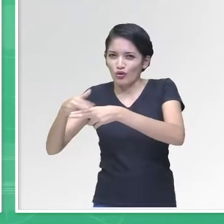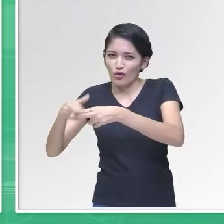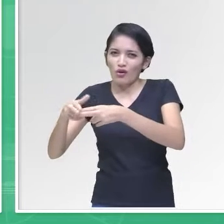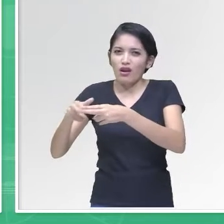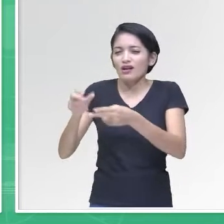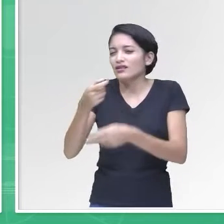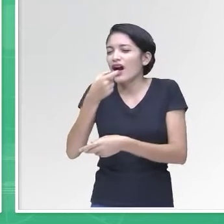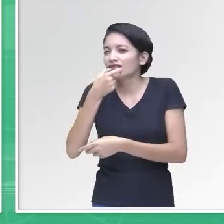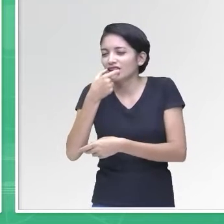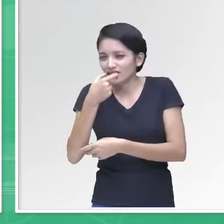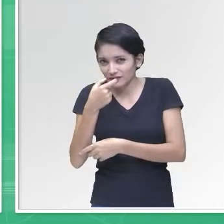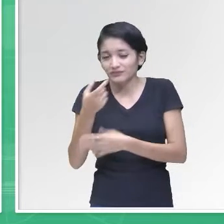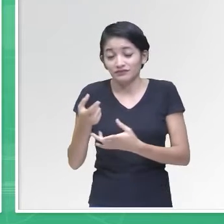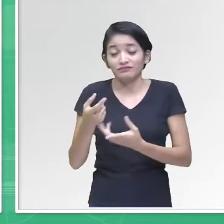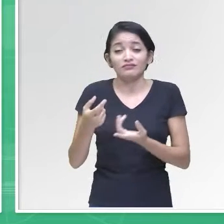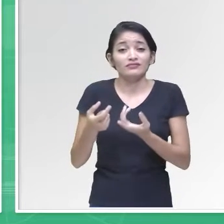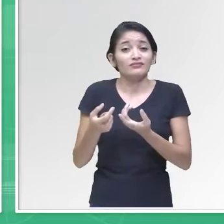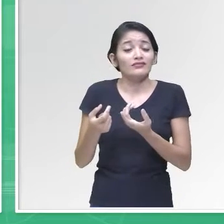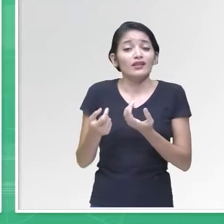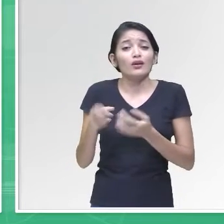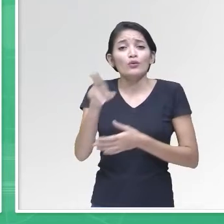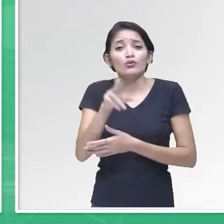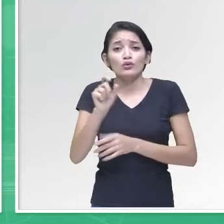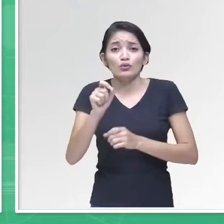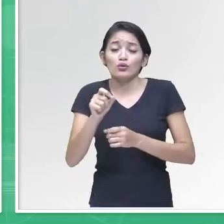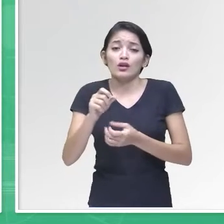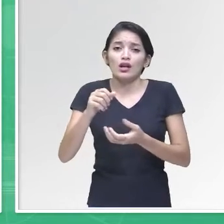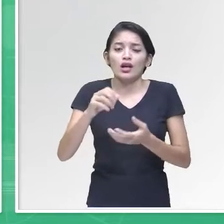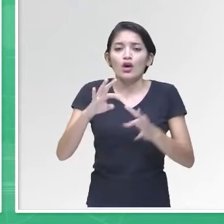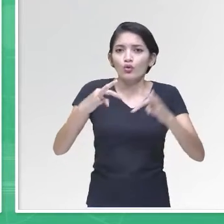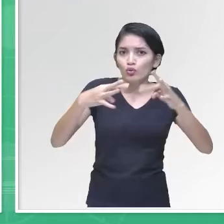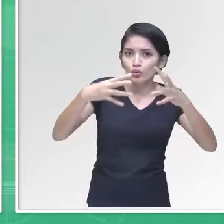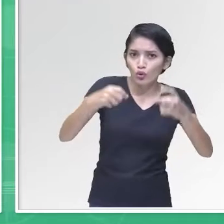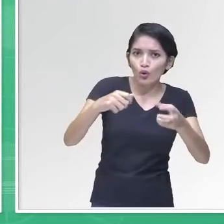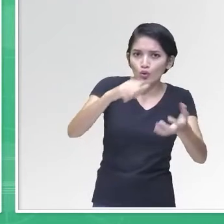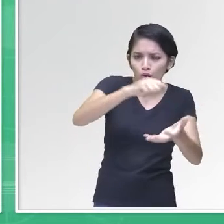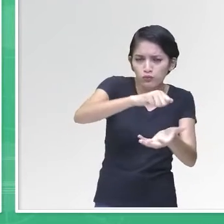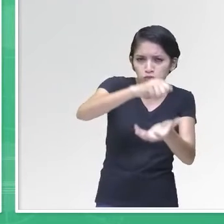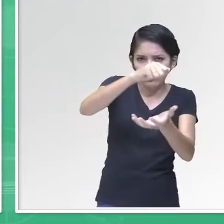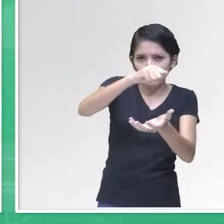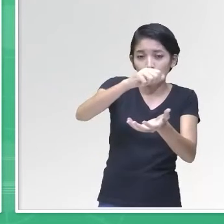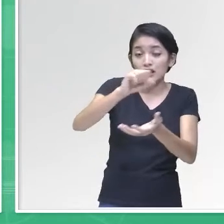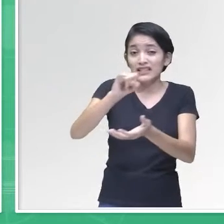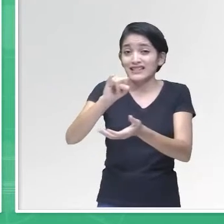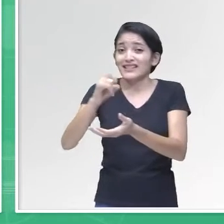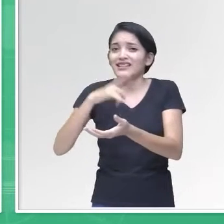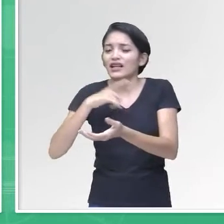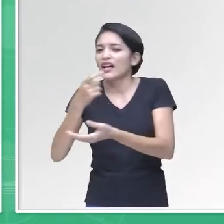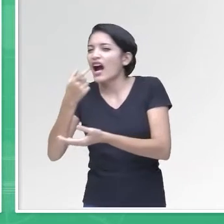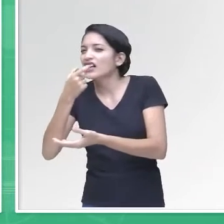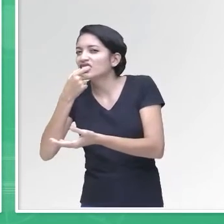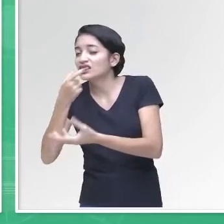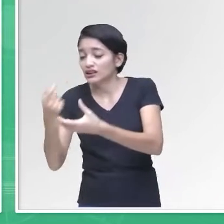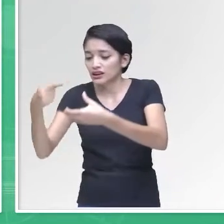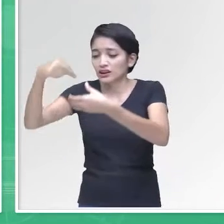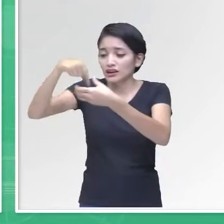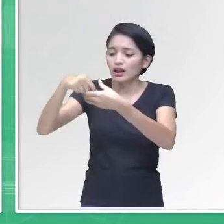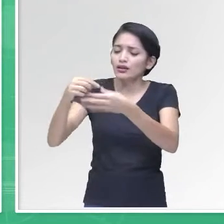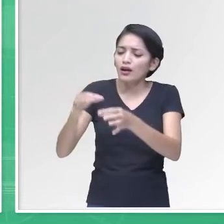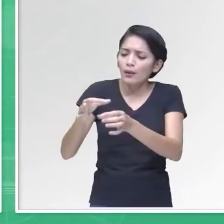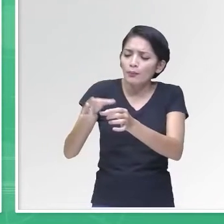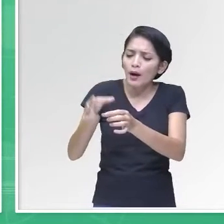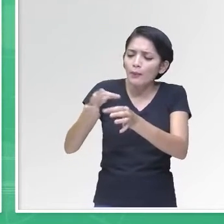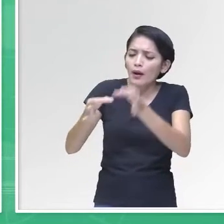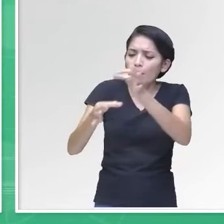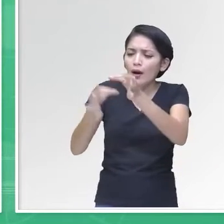biscoito de chocolate, a gente está falando do pacote. Por mais que tenha cookies, né, que são vários, a